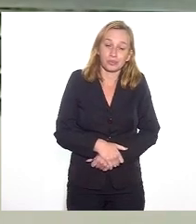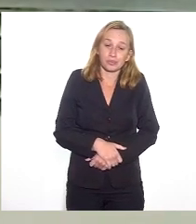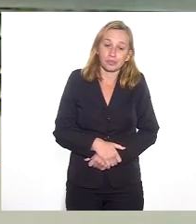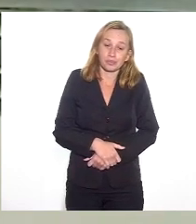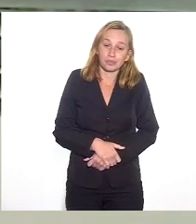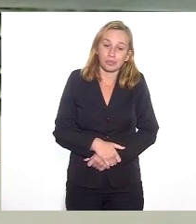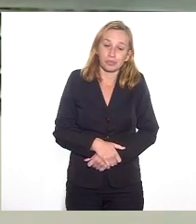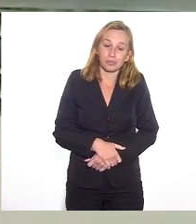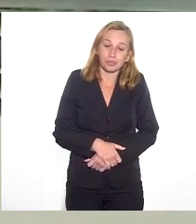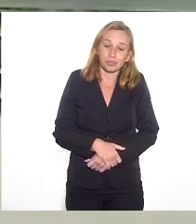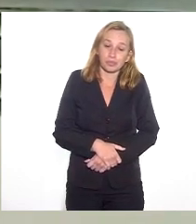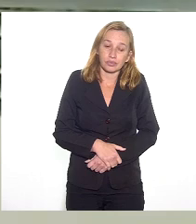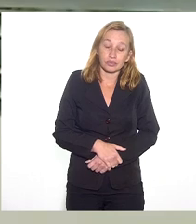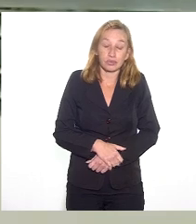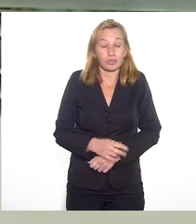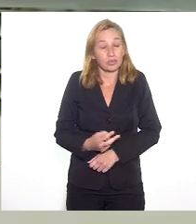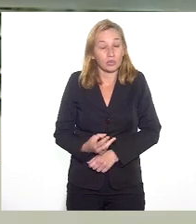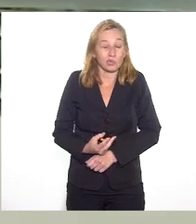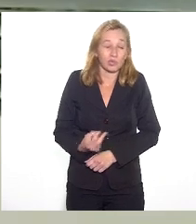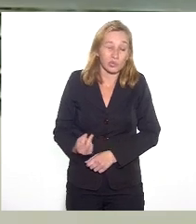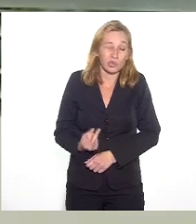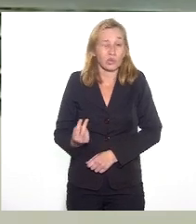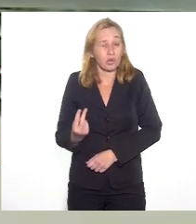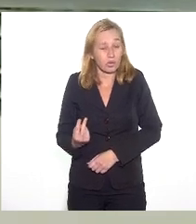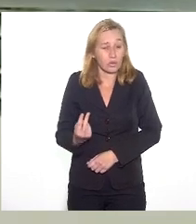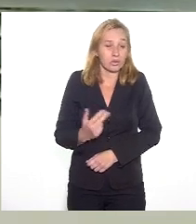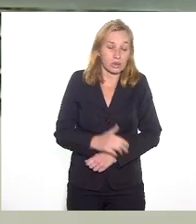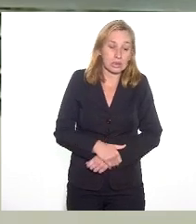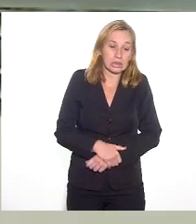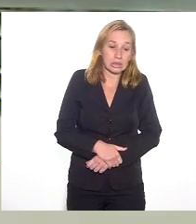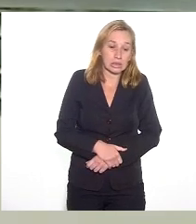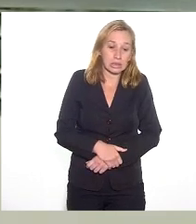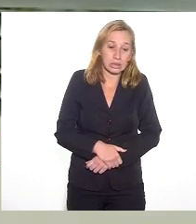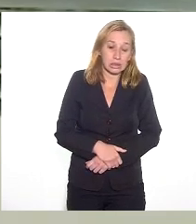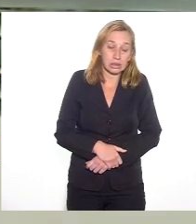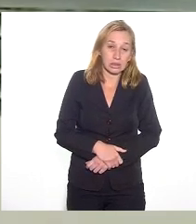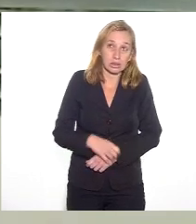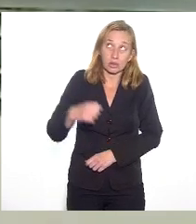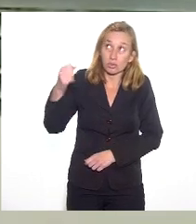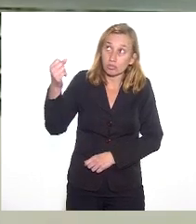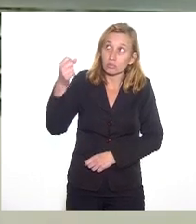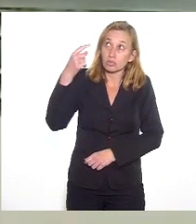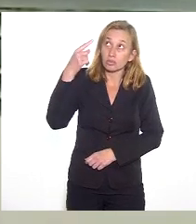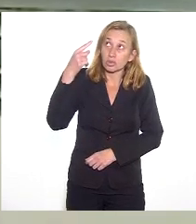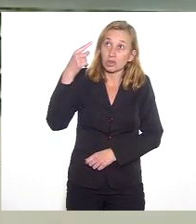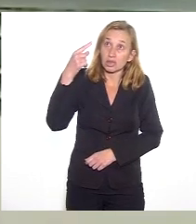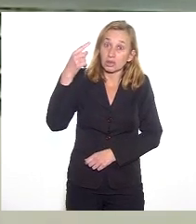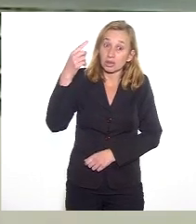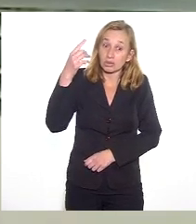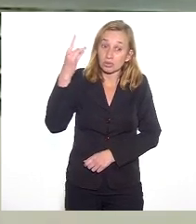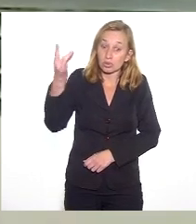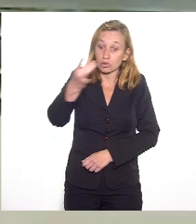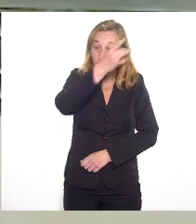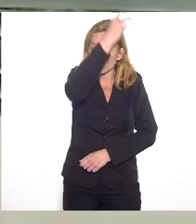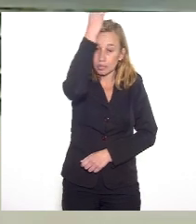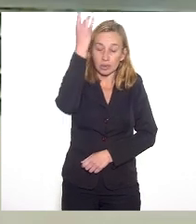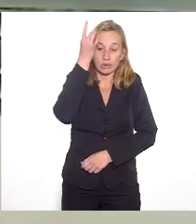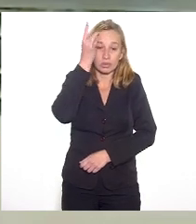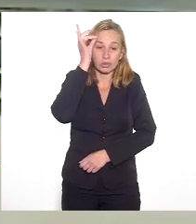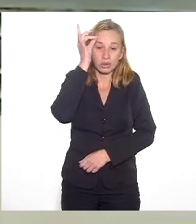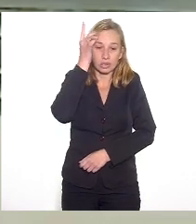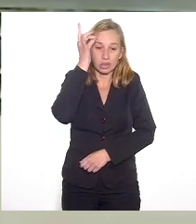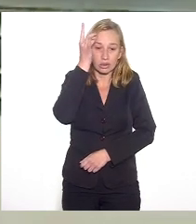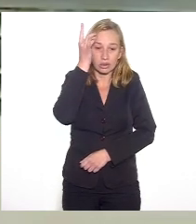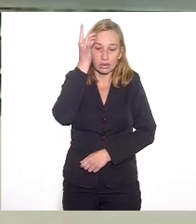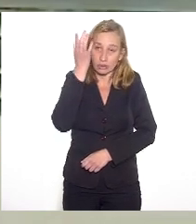tem os valores estimados por inspiração do Espírito Santo, que é um grande